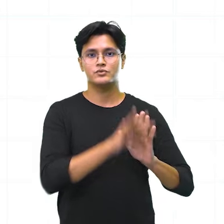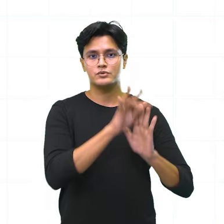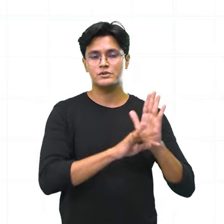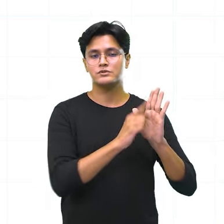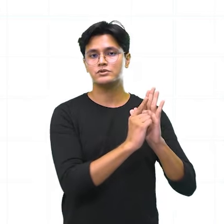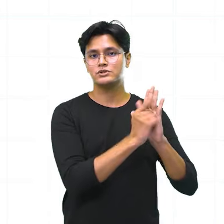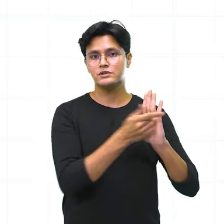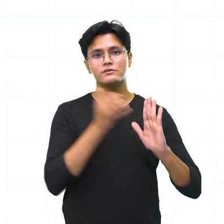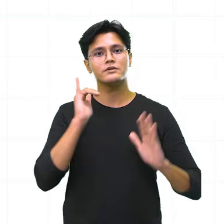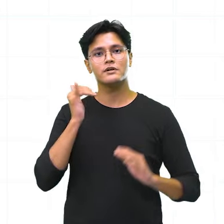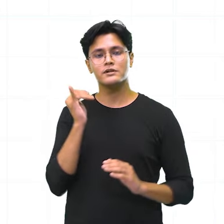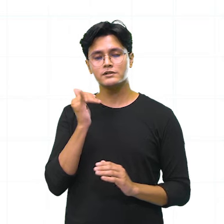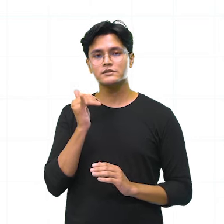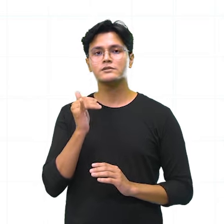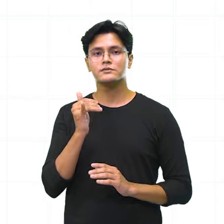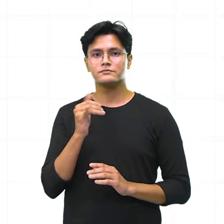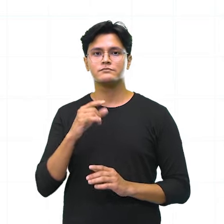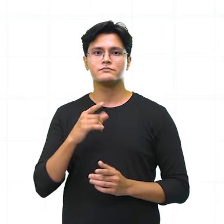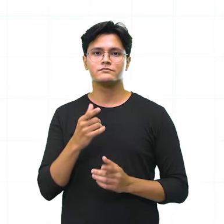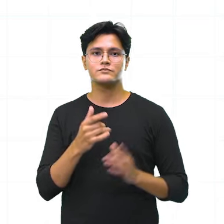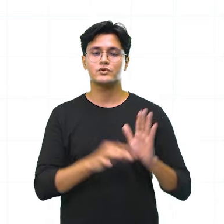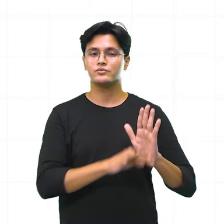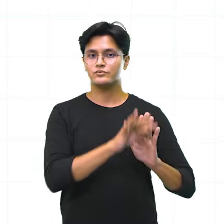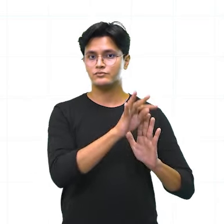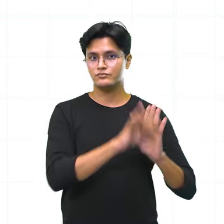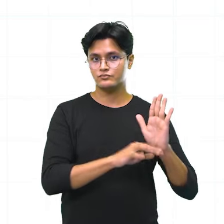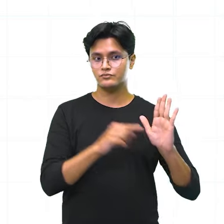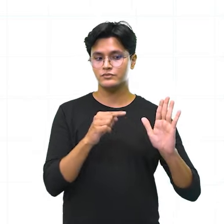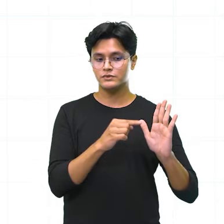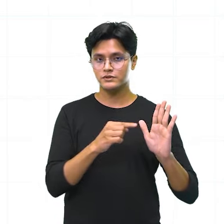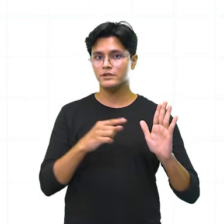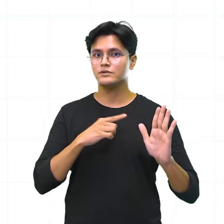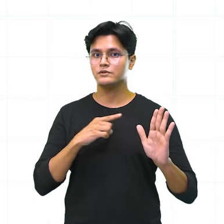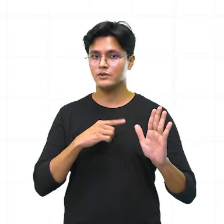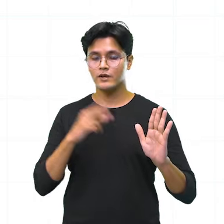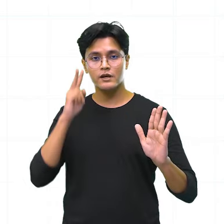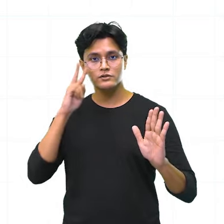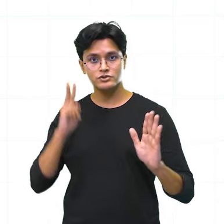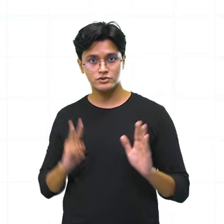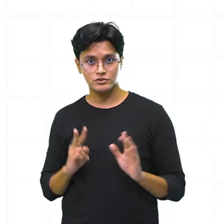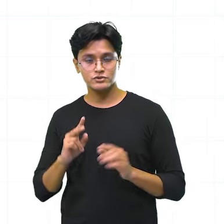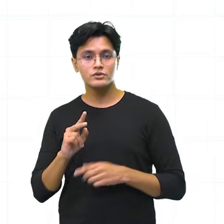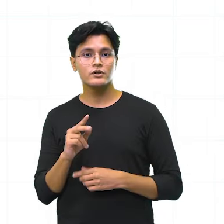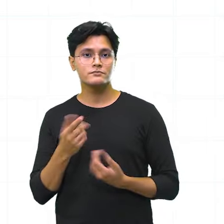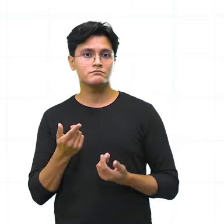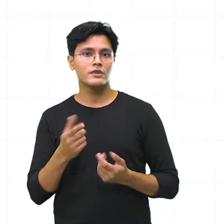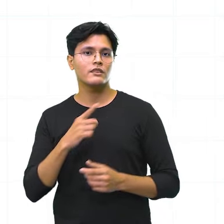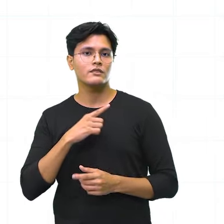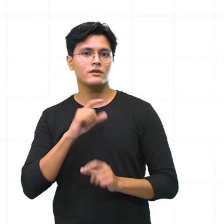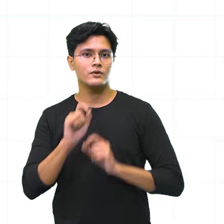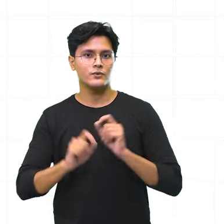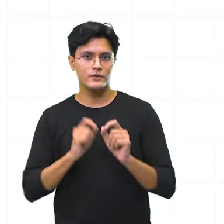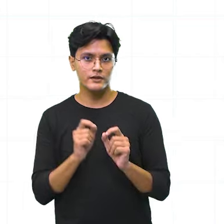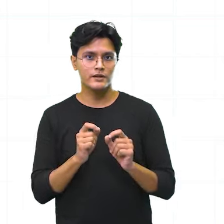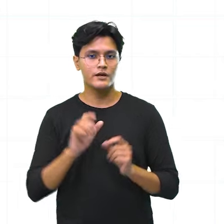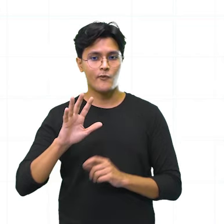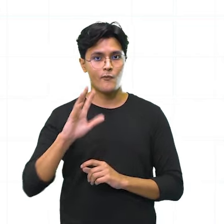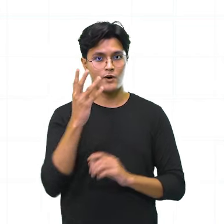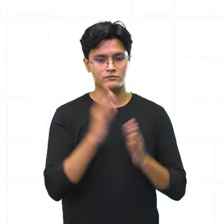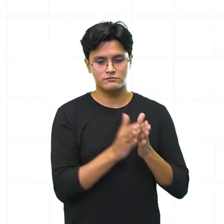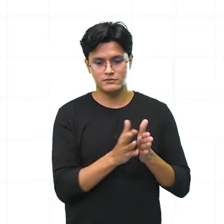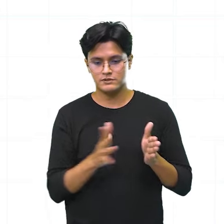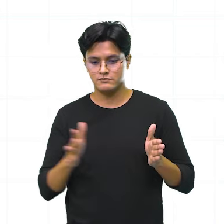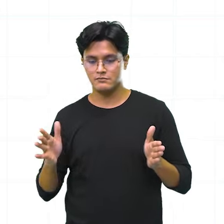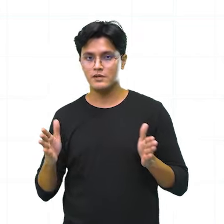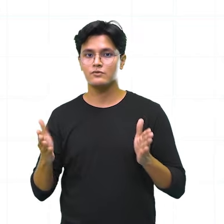narrativo conta, que o texto, né, do gênero narrativo ele conta uma história e que possui um enredo com